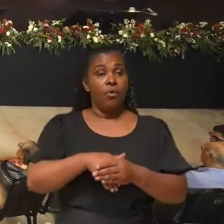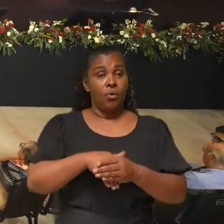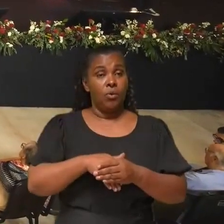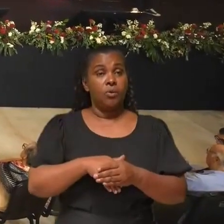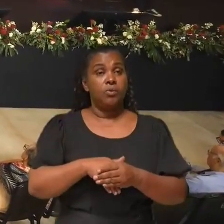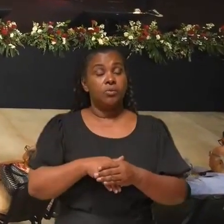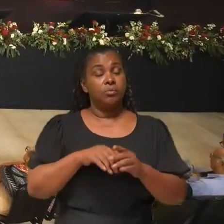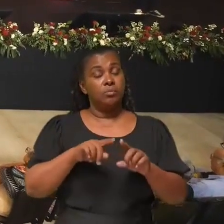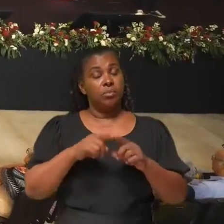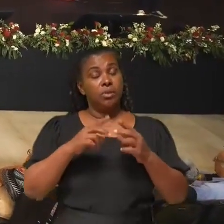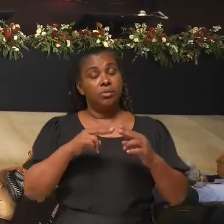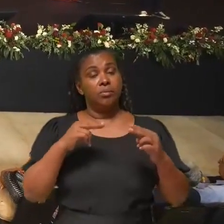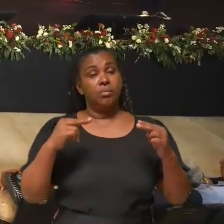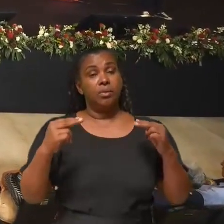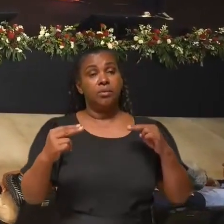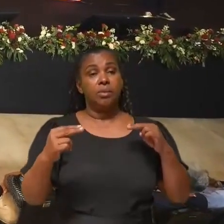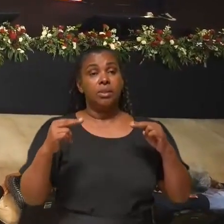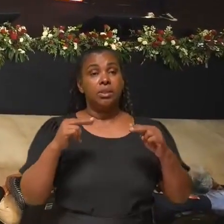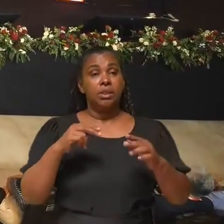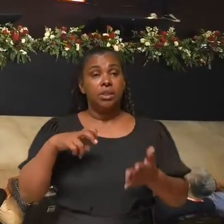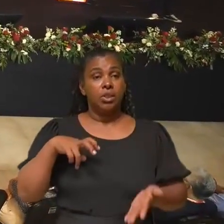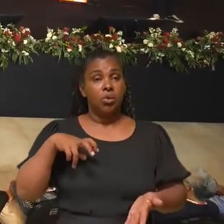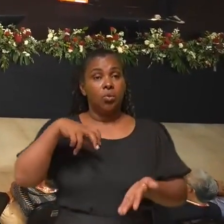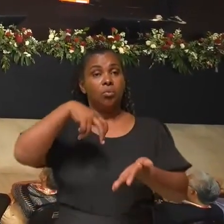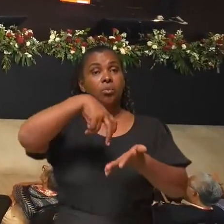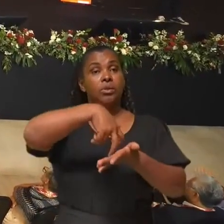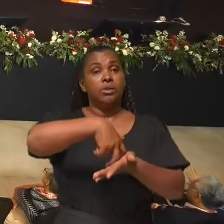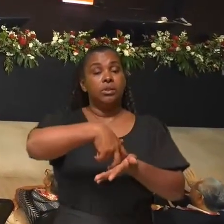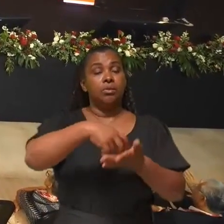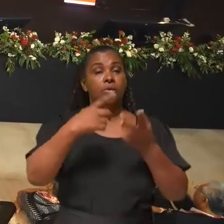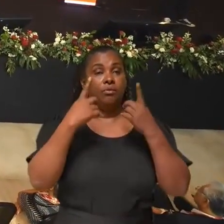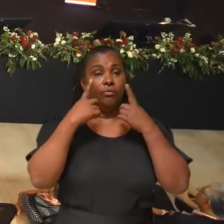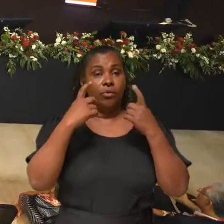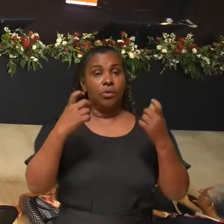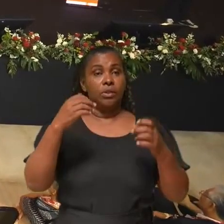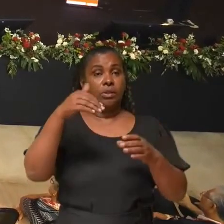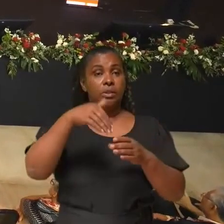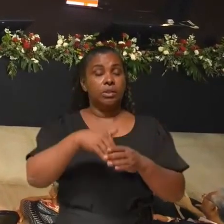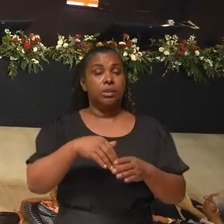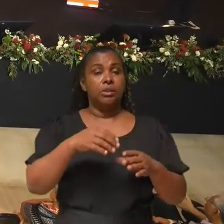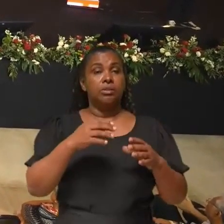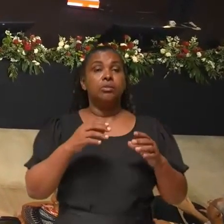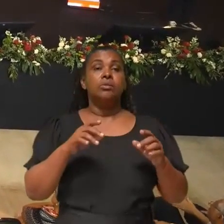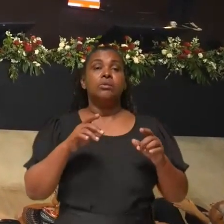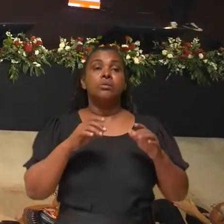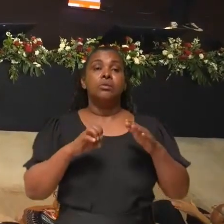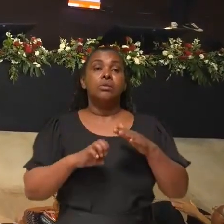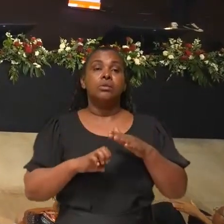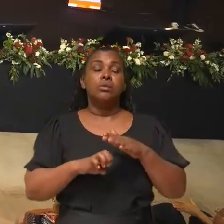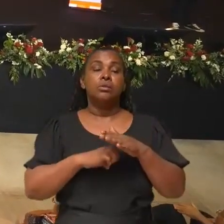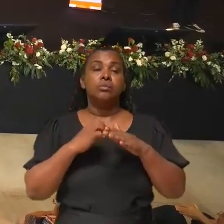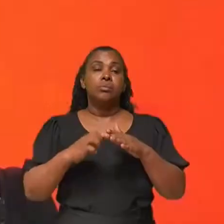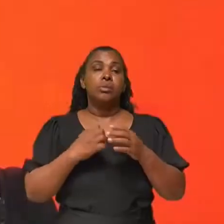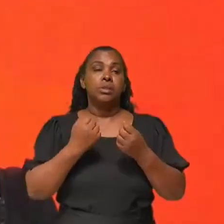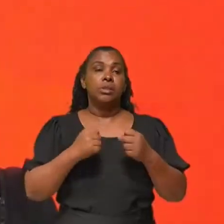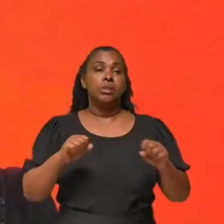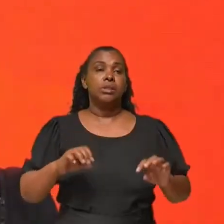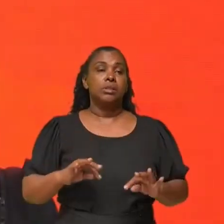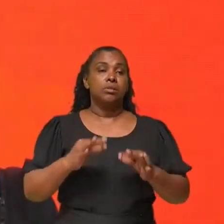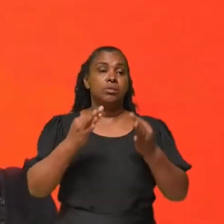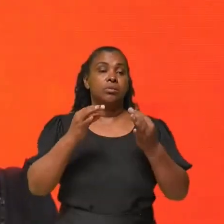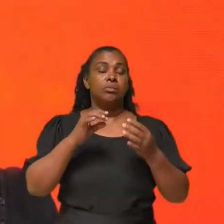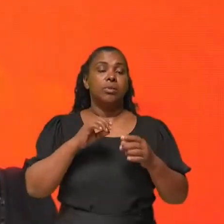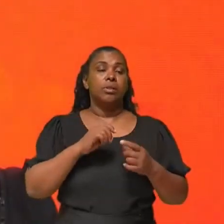de punição à violência nas redes e ao discurso de ódio. Mas tem questões que são fundamentais que a gente possa debater